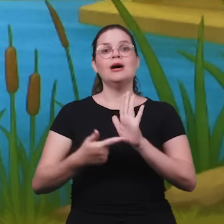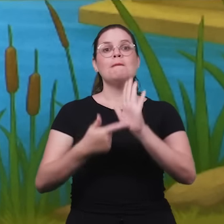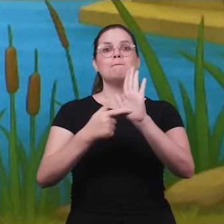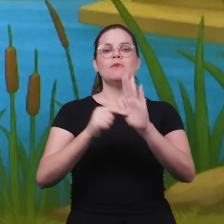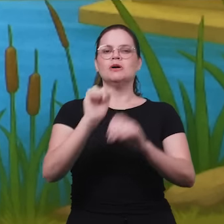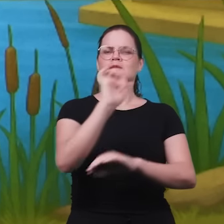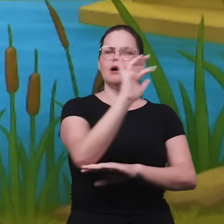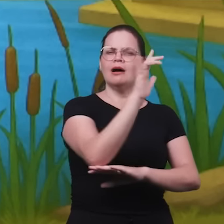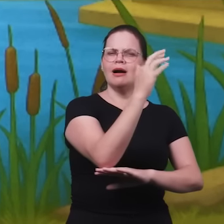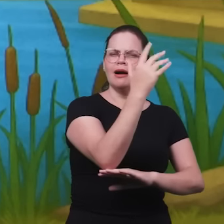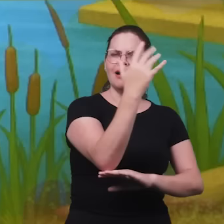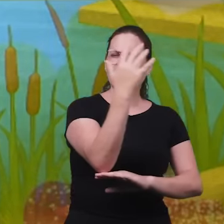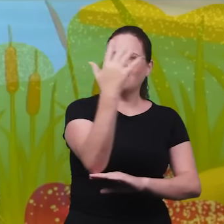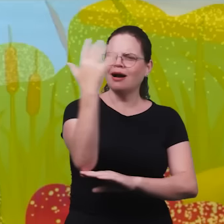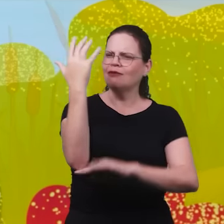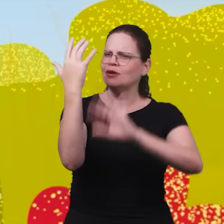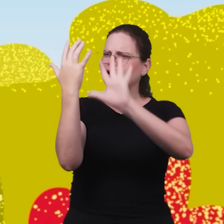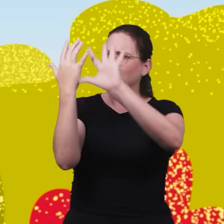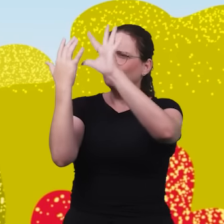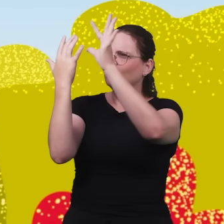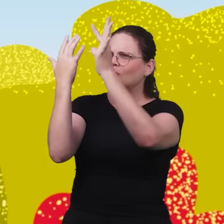uma folha ao vento.